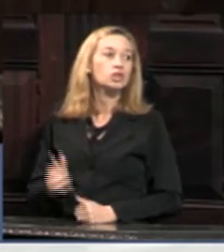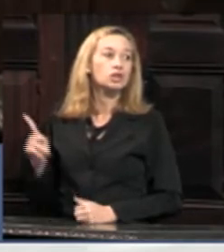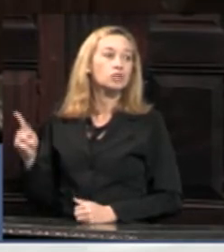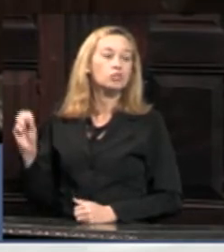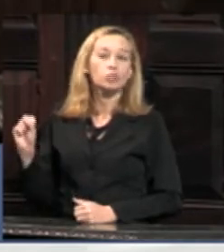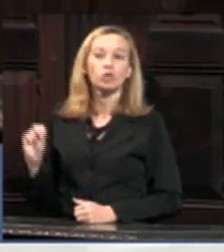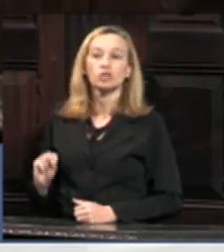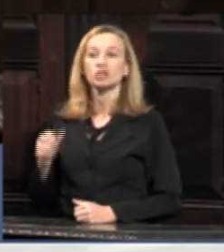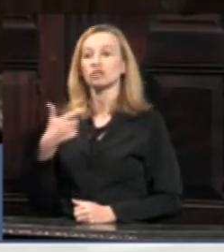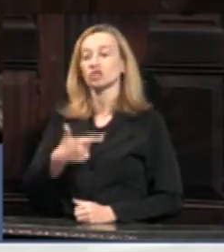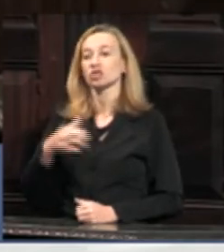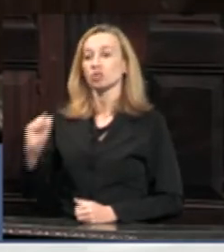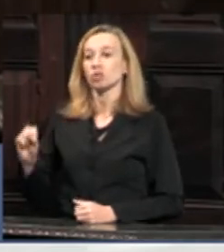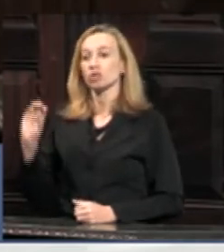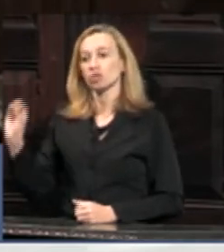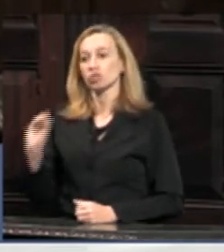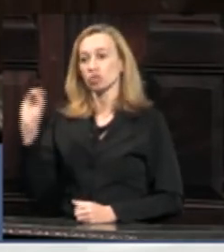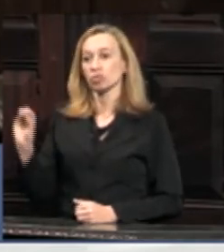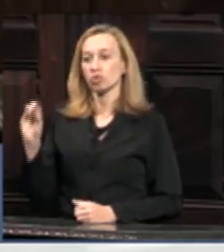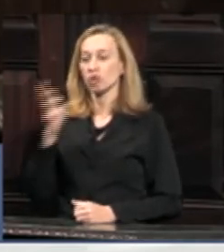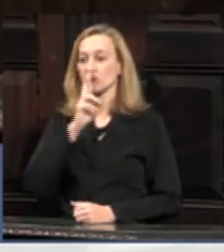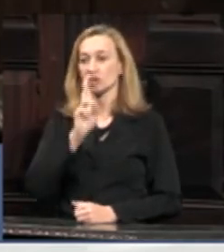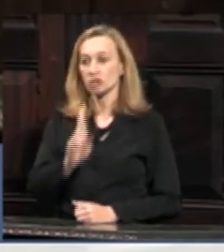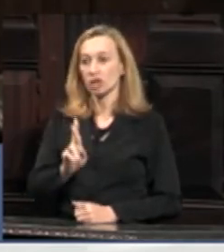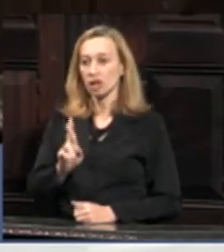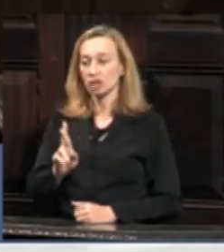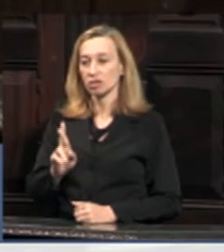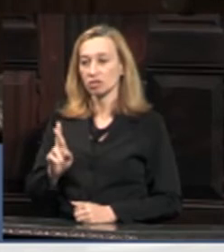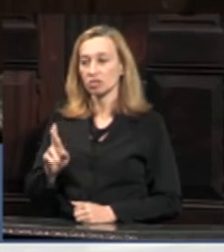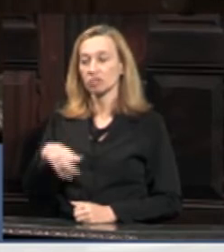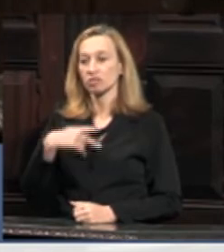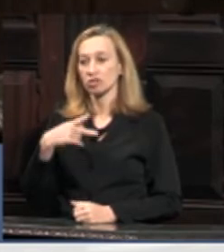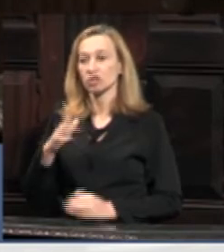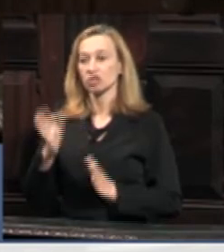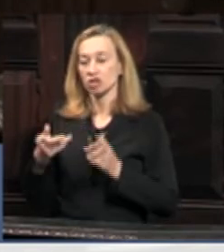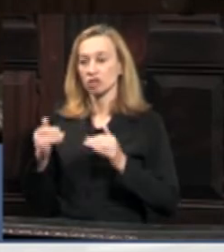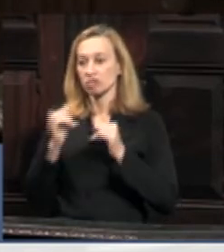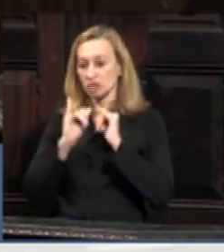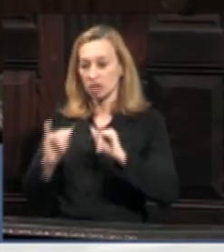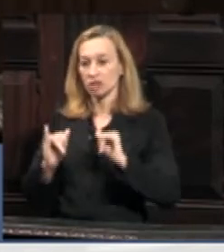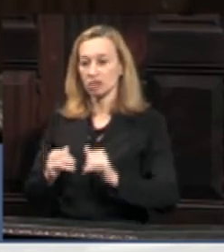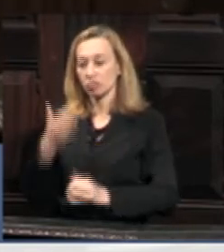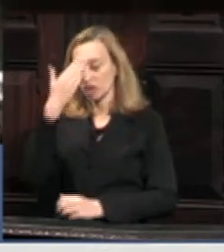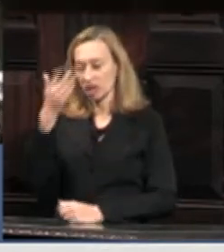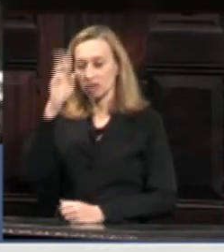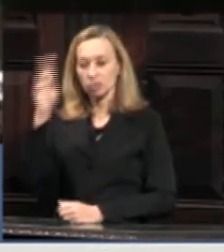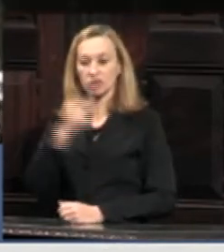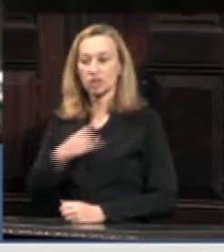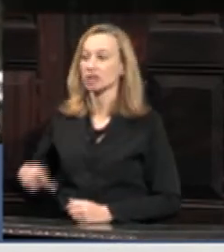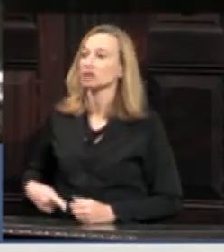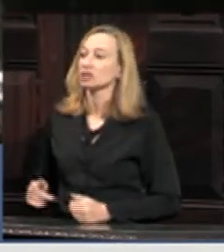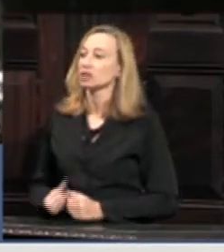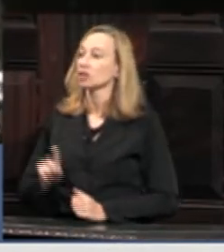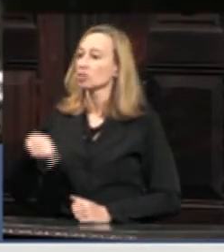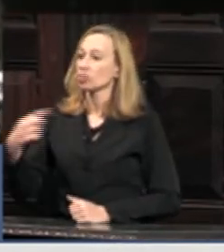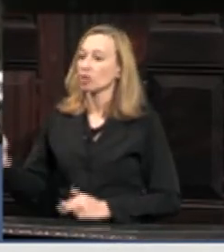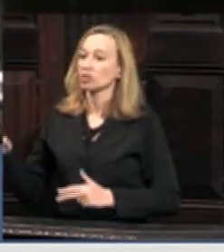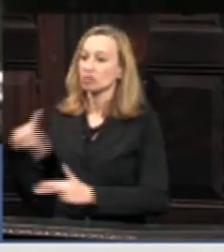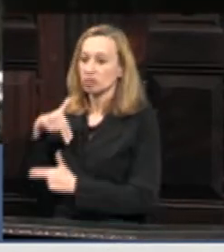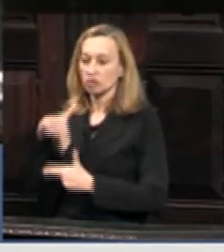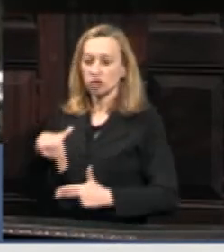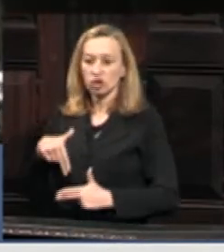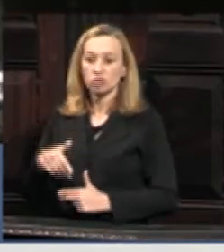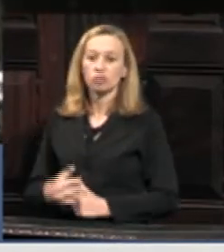o resultado eleitoral proclamado. Muito obrigado, senhor presidente. Próximo orador